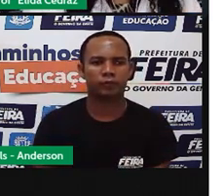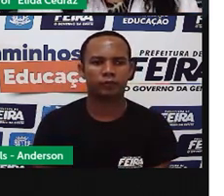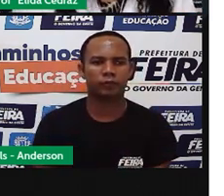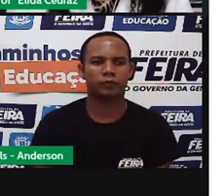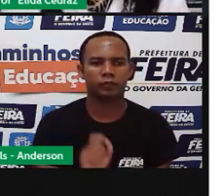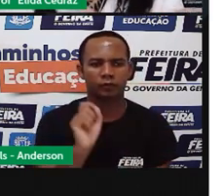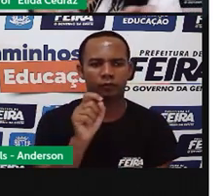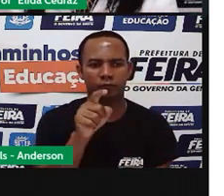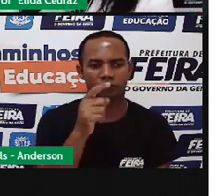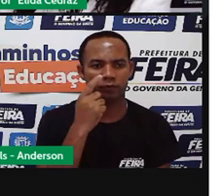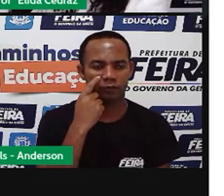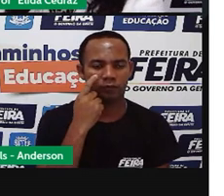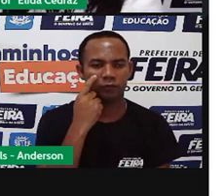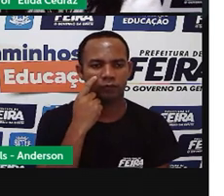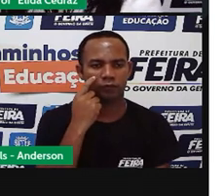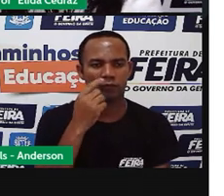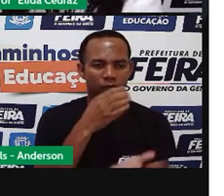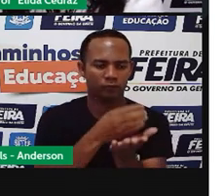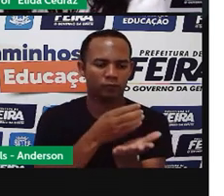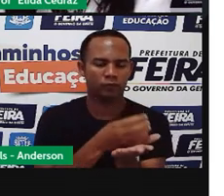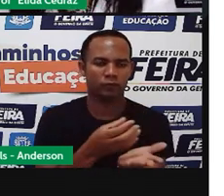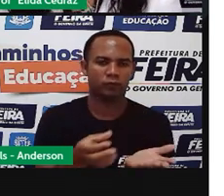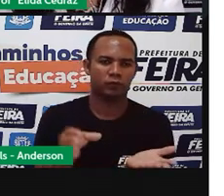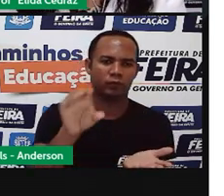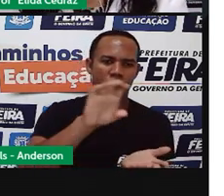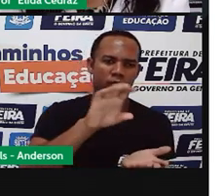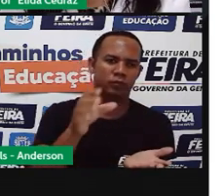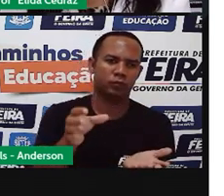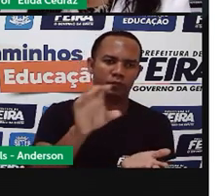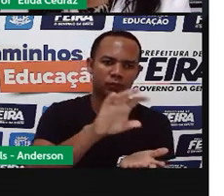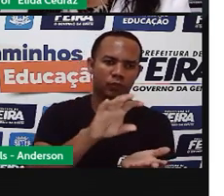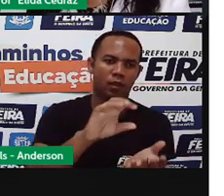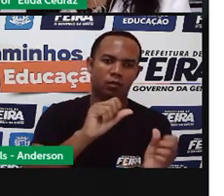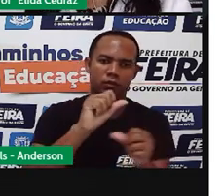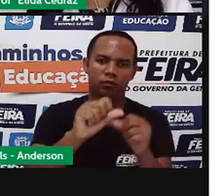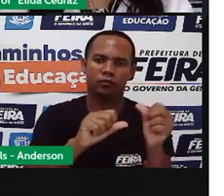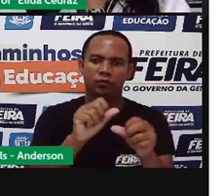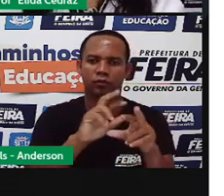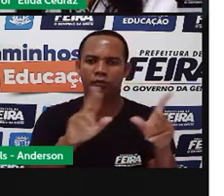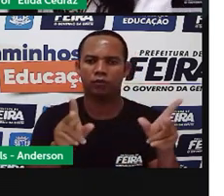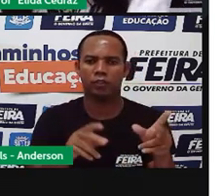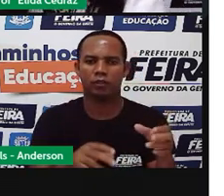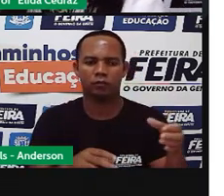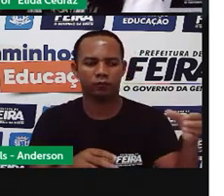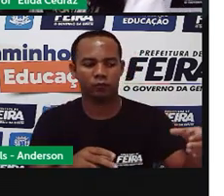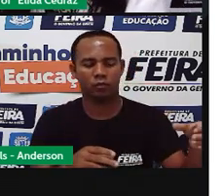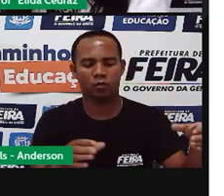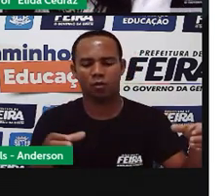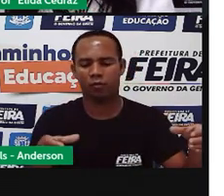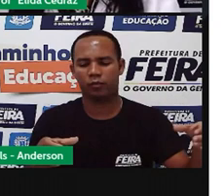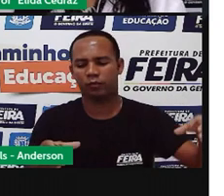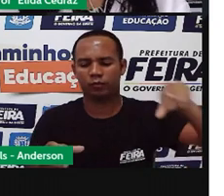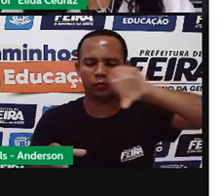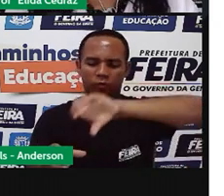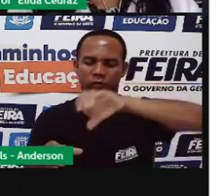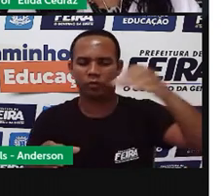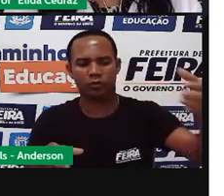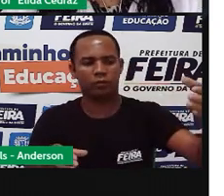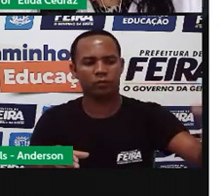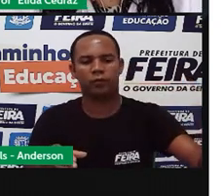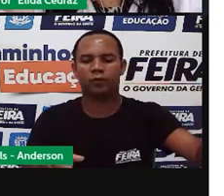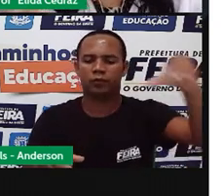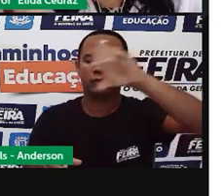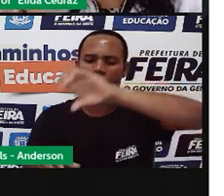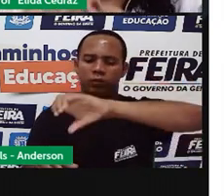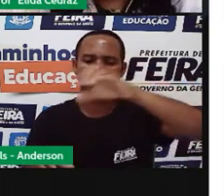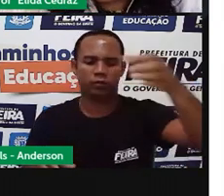jarra e pôs nos copos. Mas agora vamos fazer o contrário. Vamos pegar 2 copos e ver